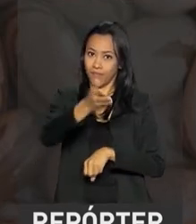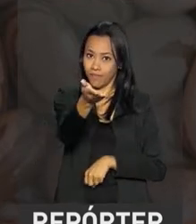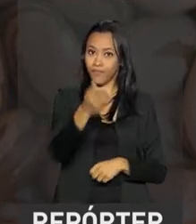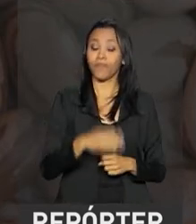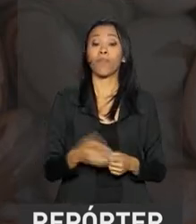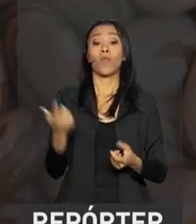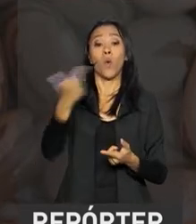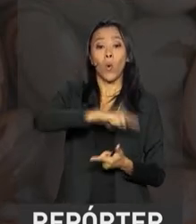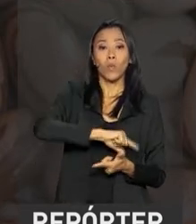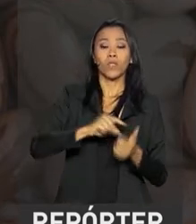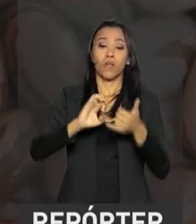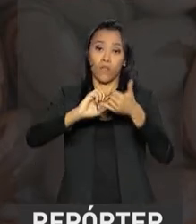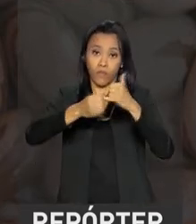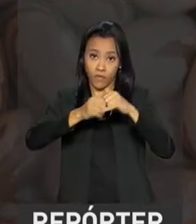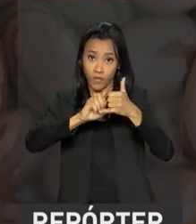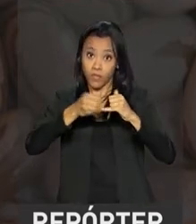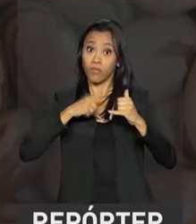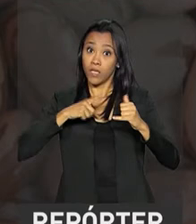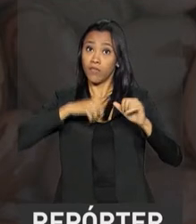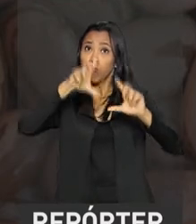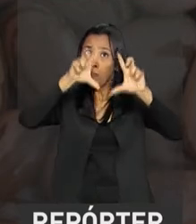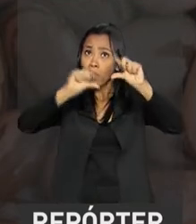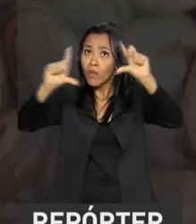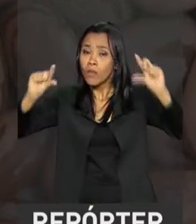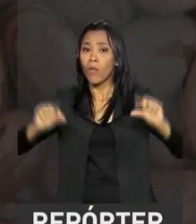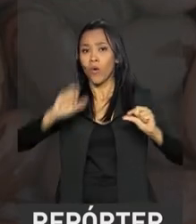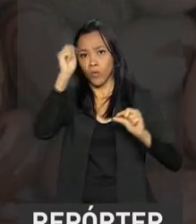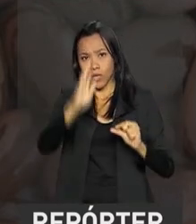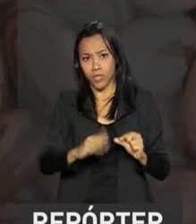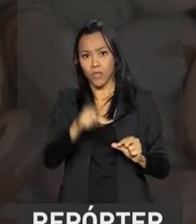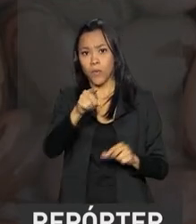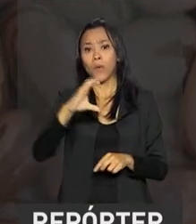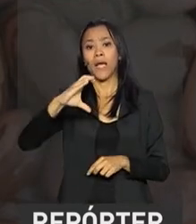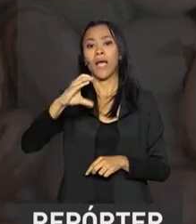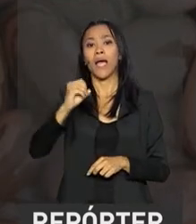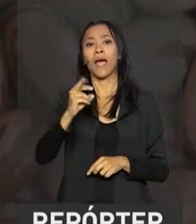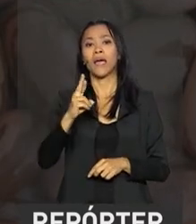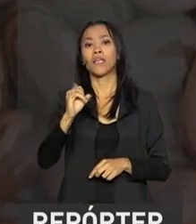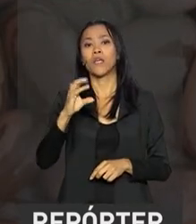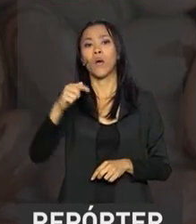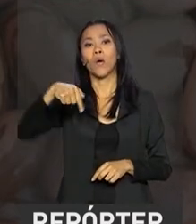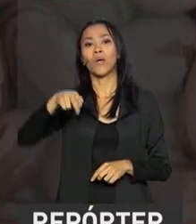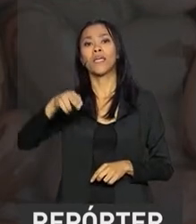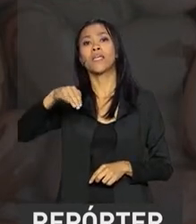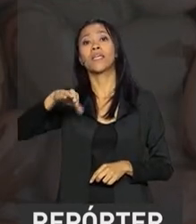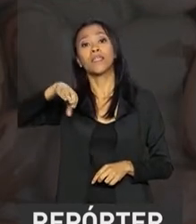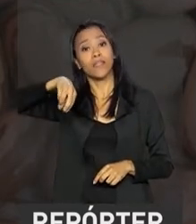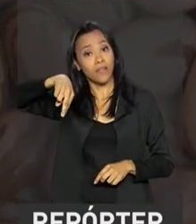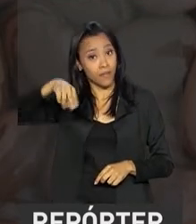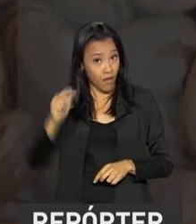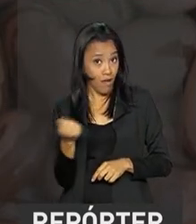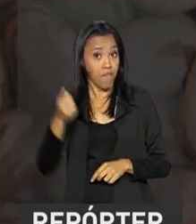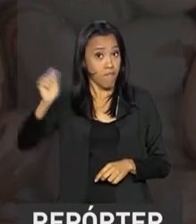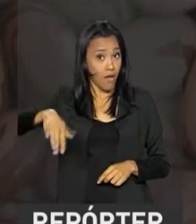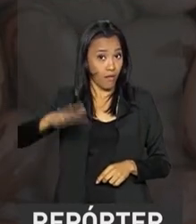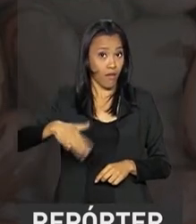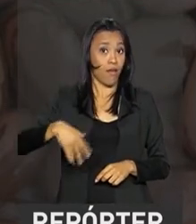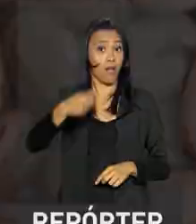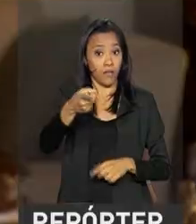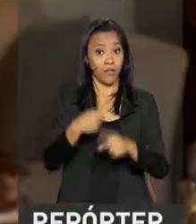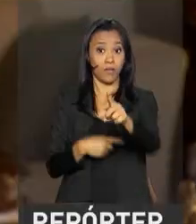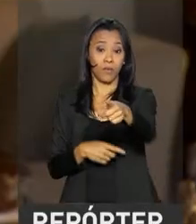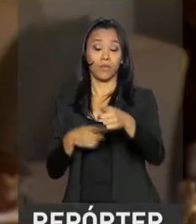feijão também registrou queda em todo o país o tipo carioquinha ficou a 51 por cento mais barato em branco ele é fortaleza e